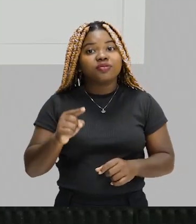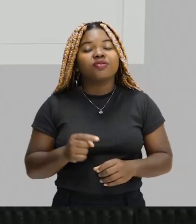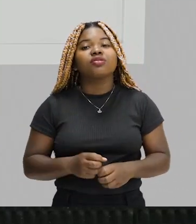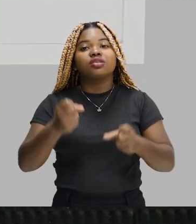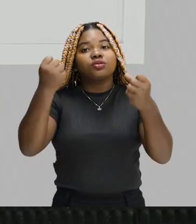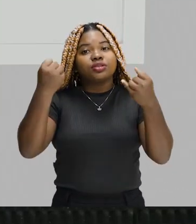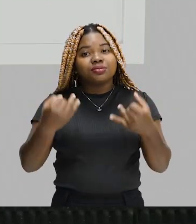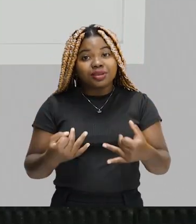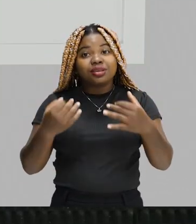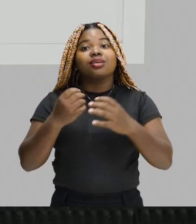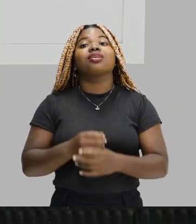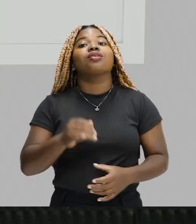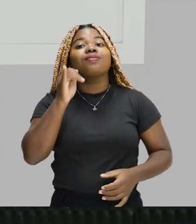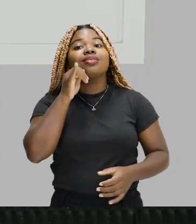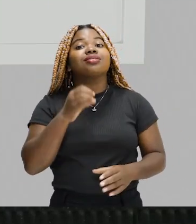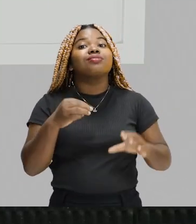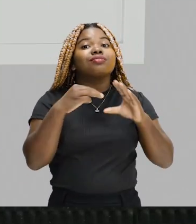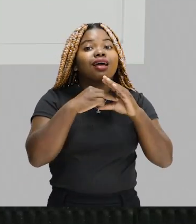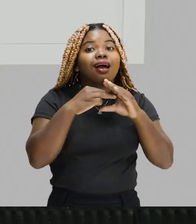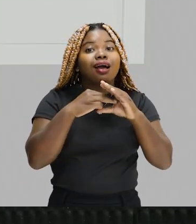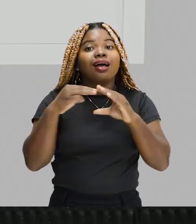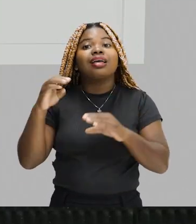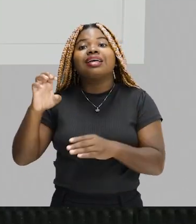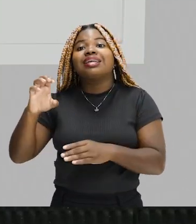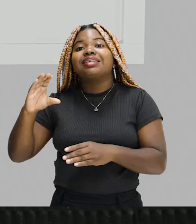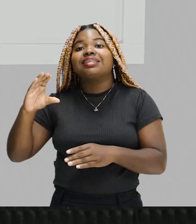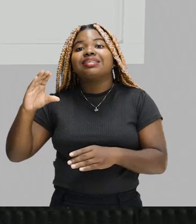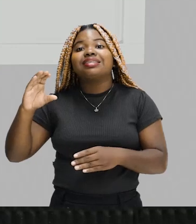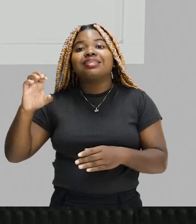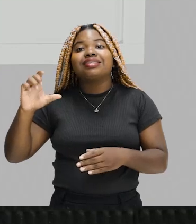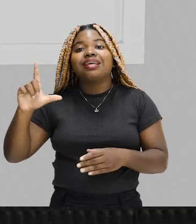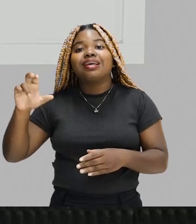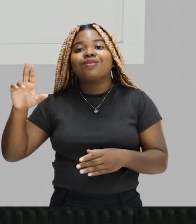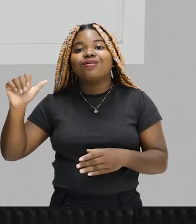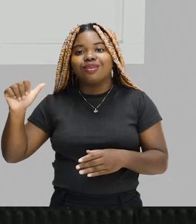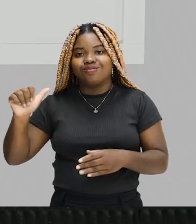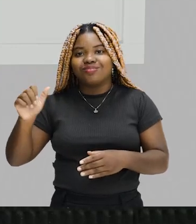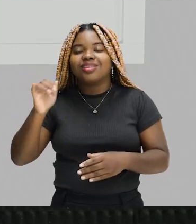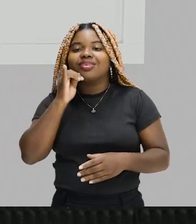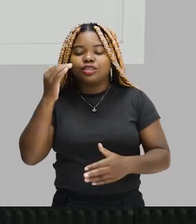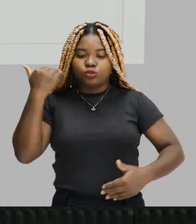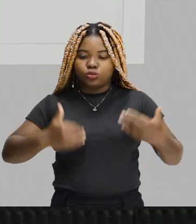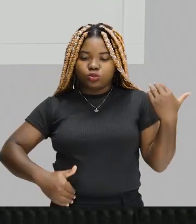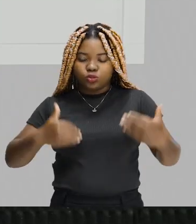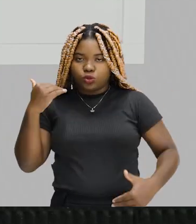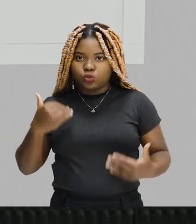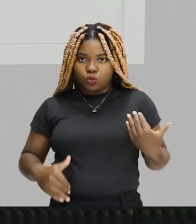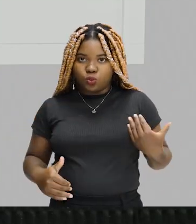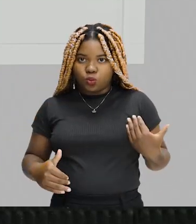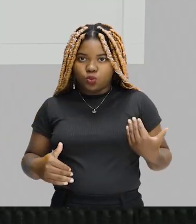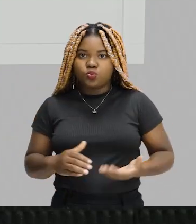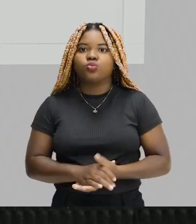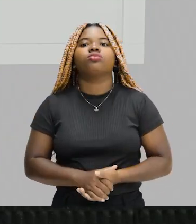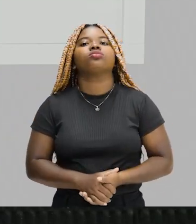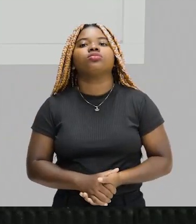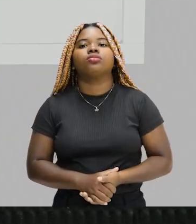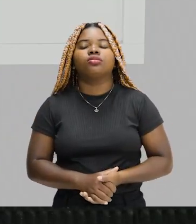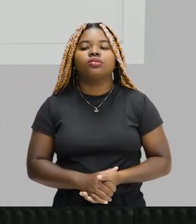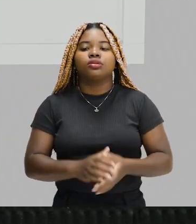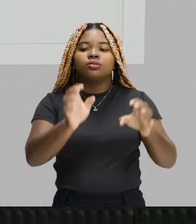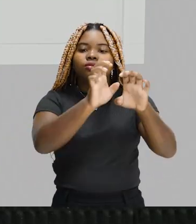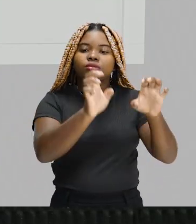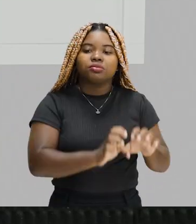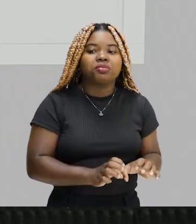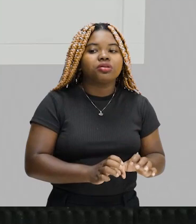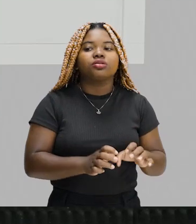Trouxe para a biologia, das células, tá ok? Então nós temos um corpo humano, que é a estrutura aí